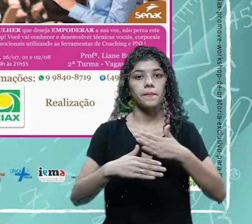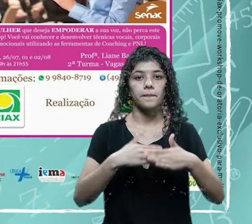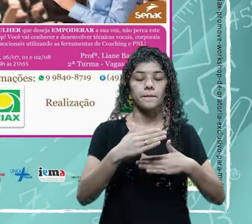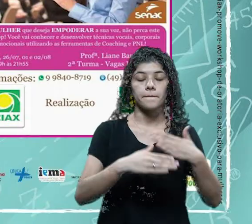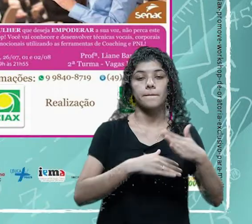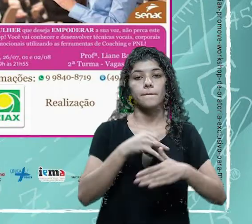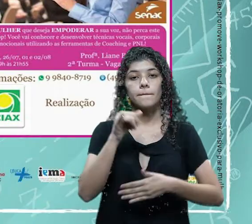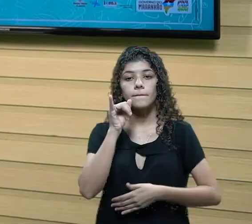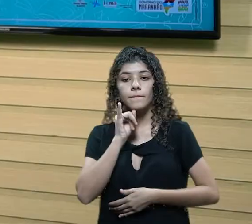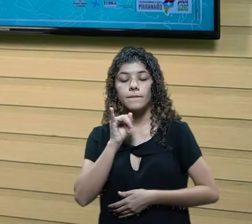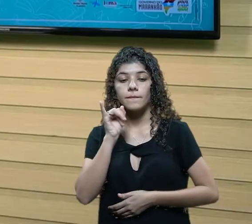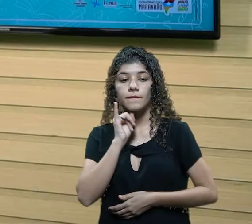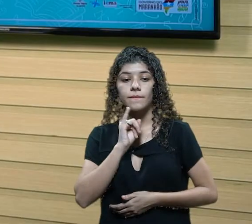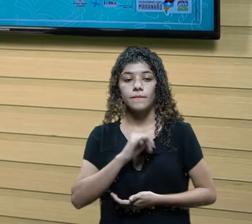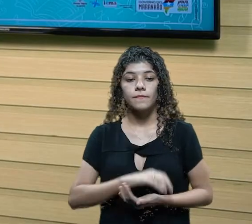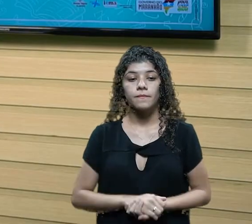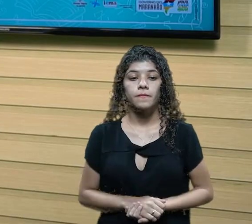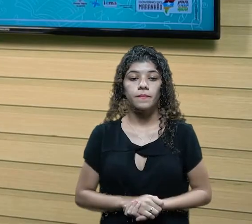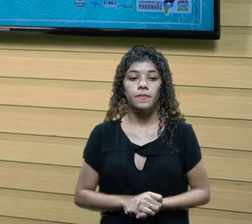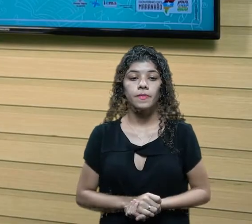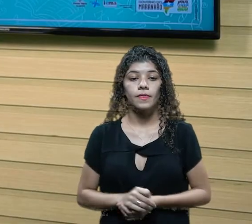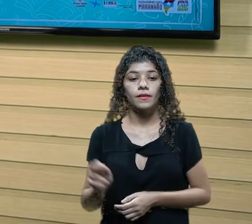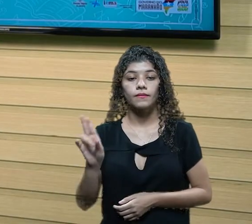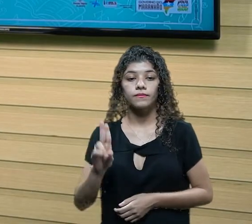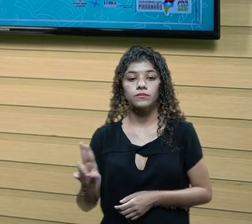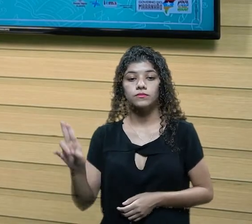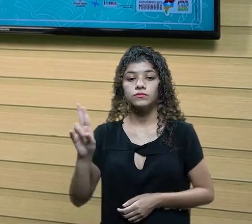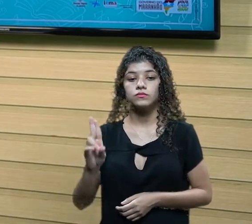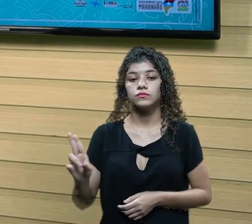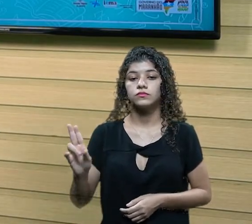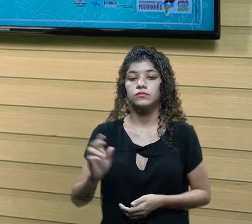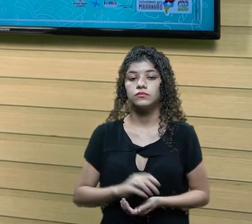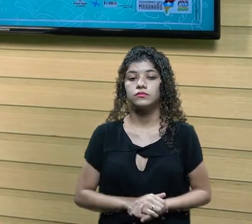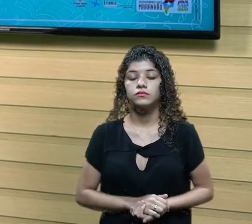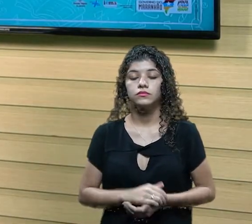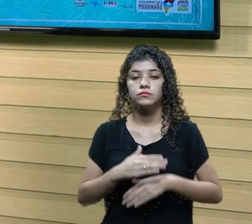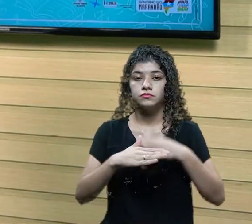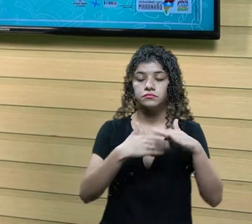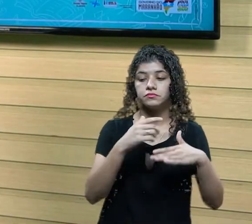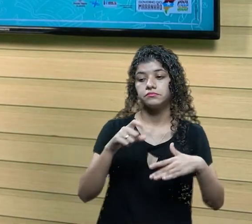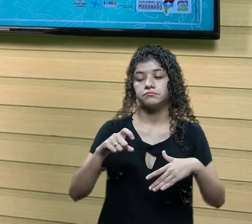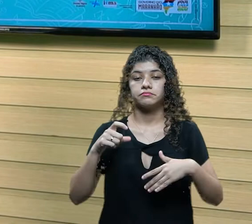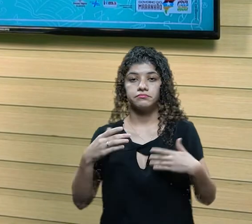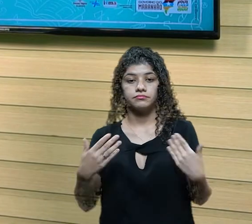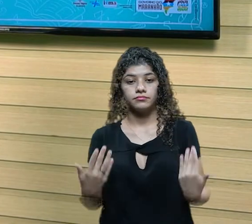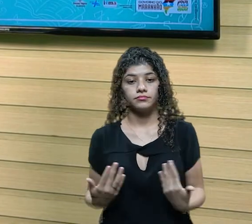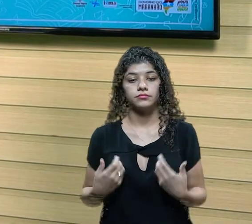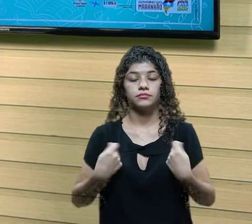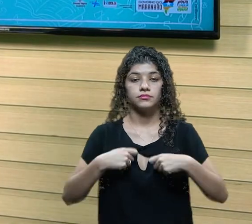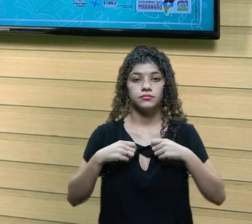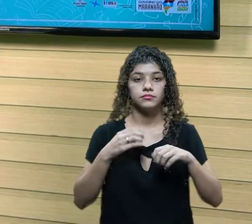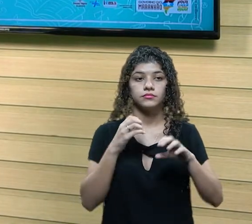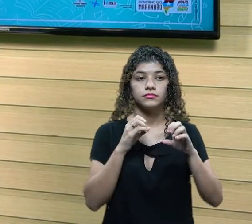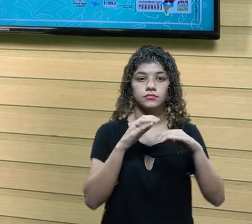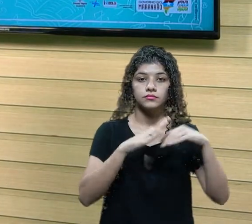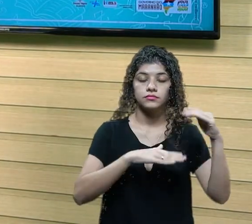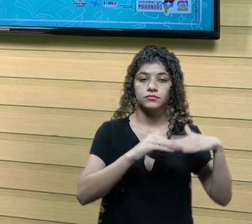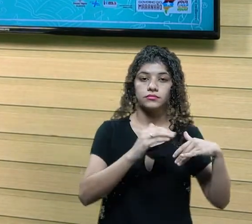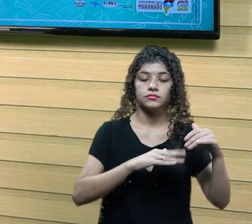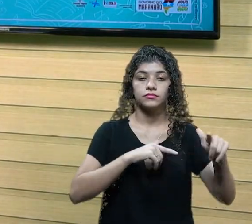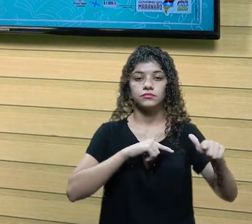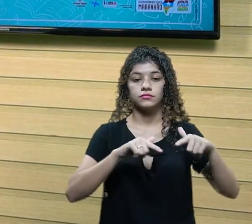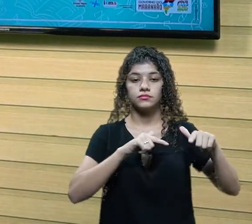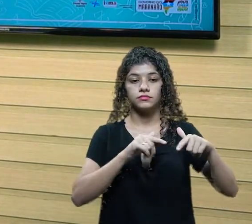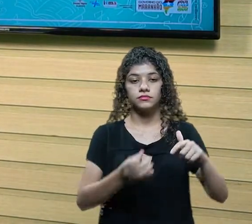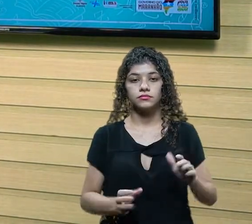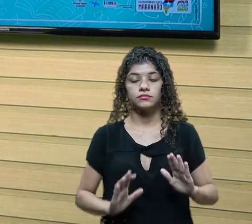por exemplo a eu vou usar um processo x na minha empresa Então vou precisar capacitar meus funcionário então